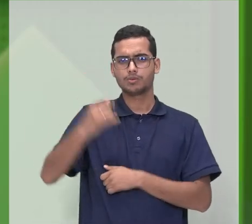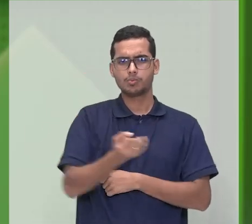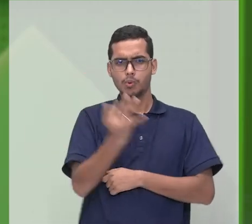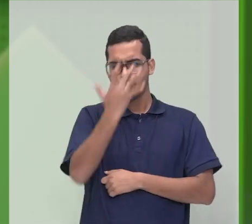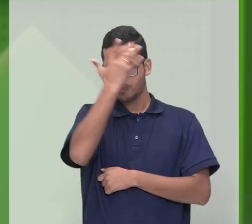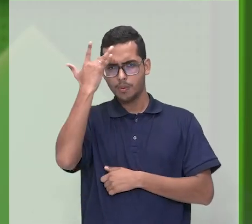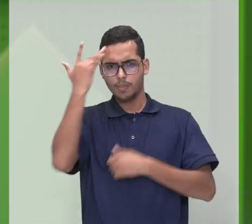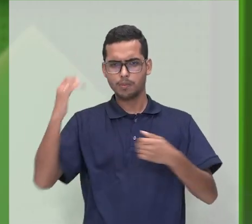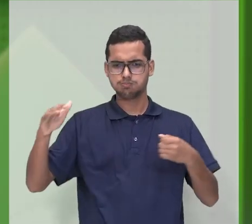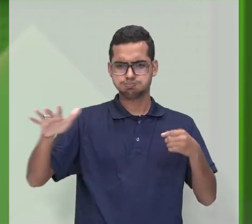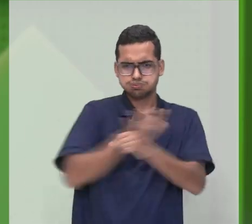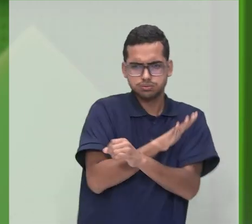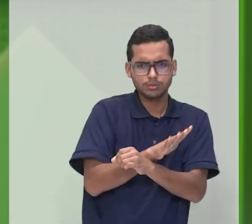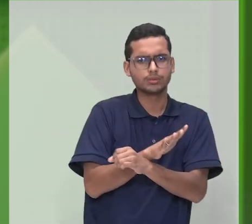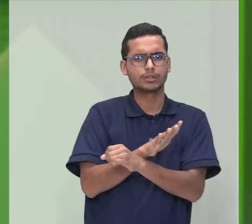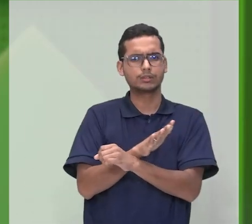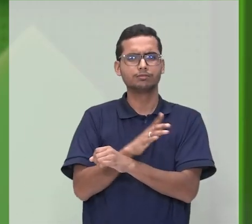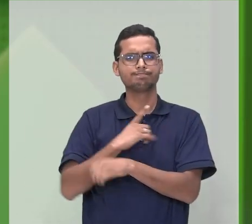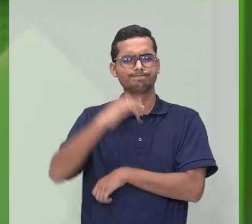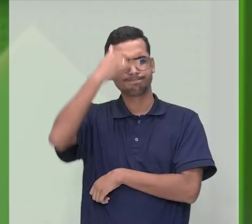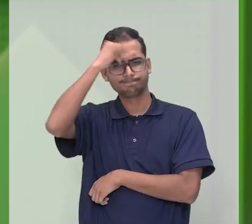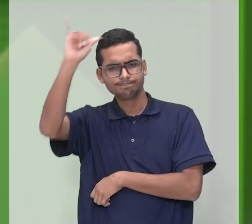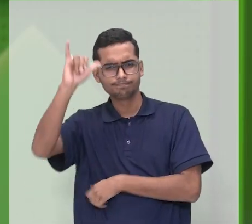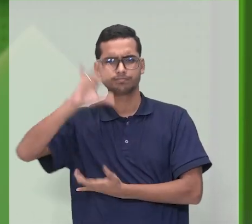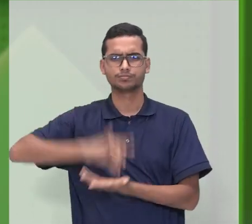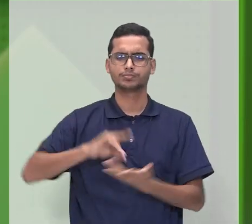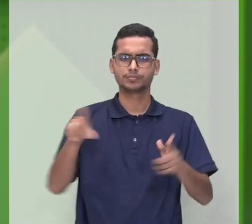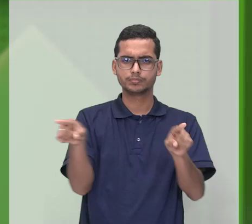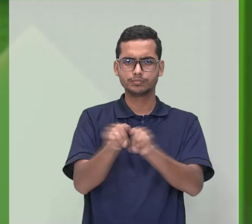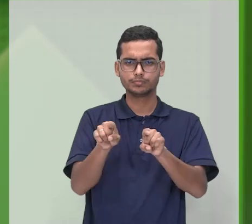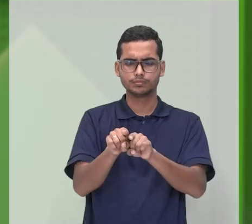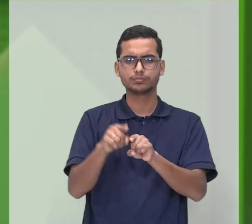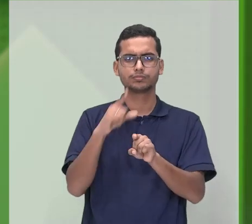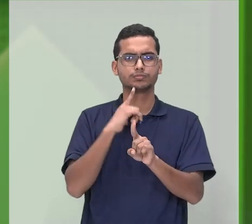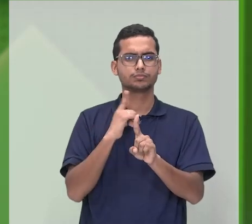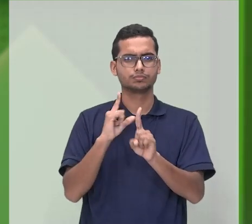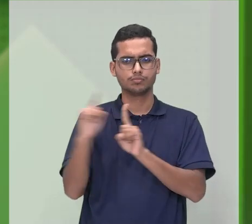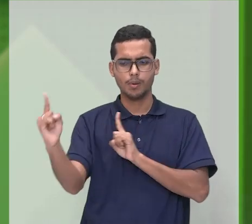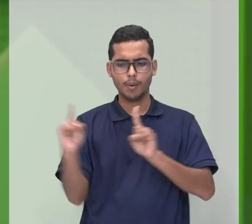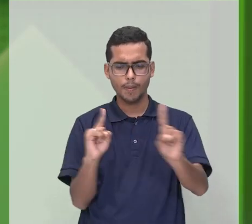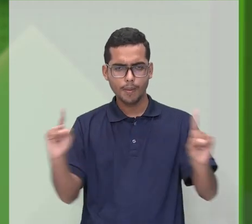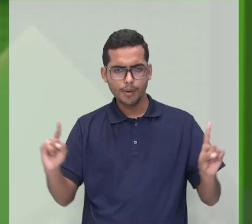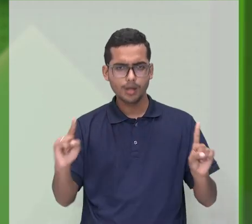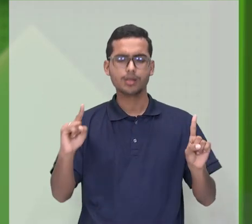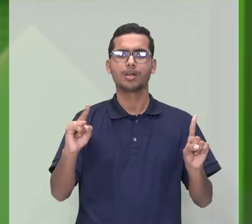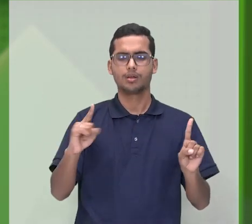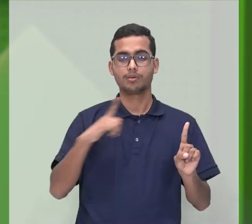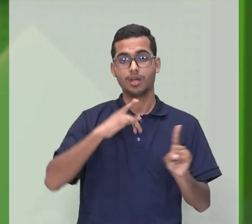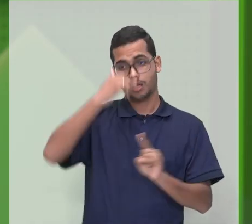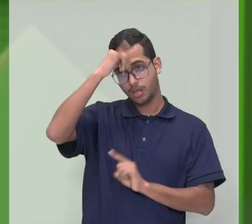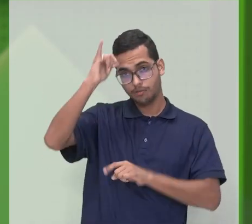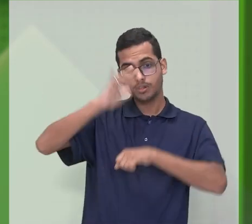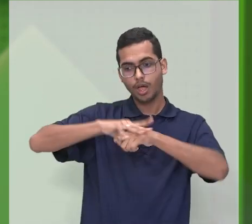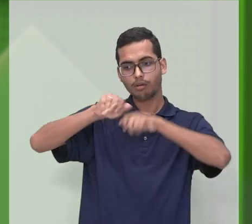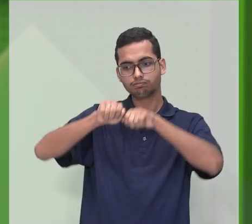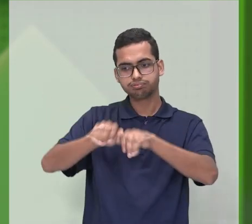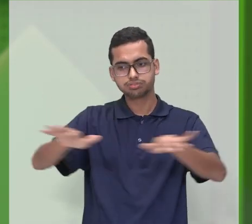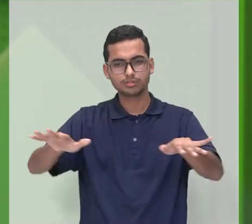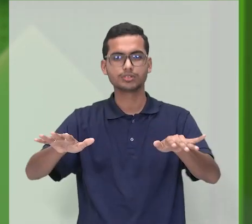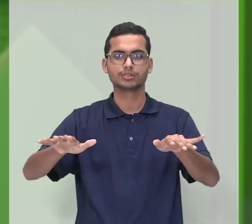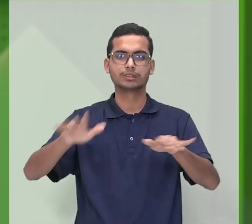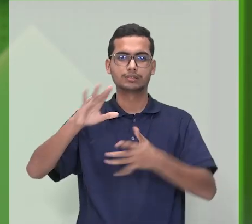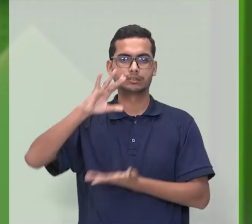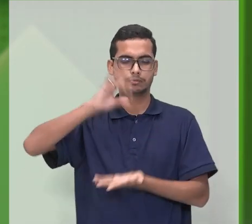manter essa aglomeração que propicia a propagação de doenças. E